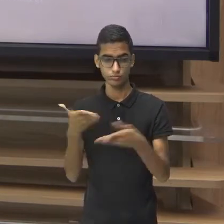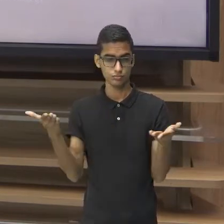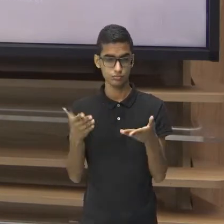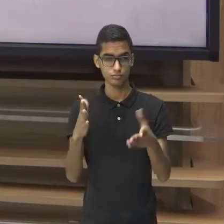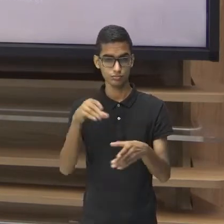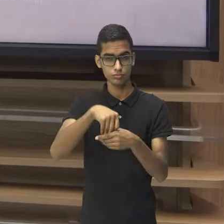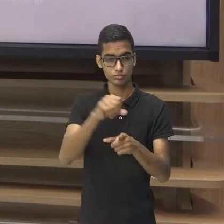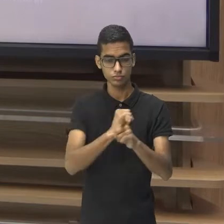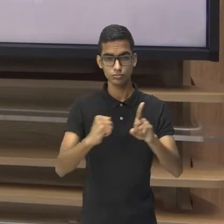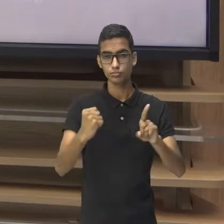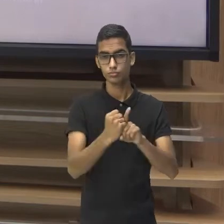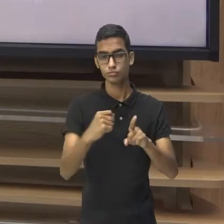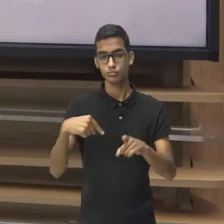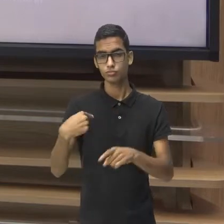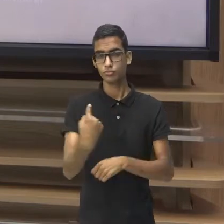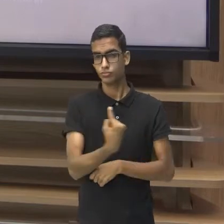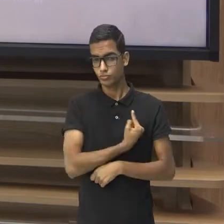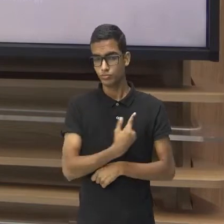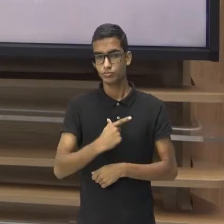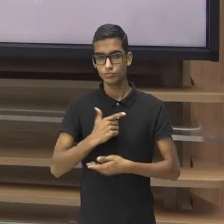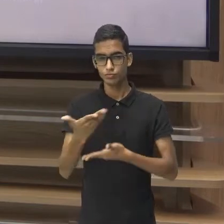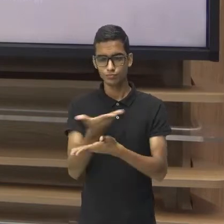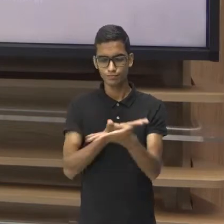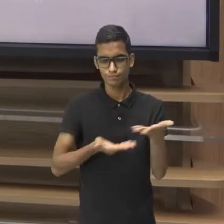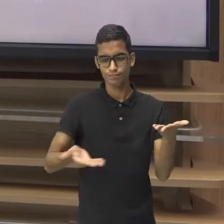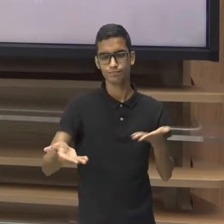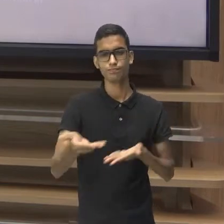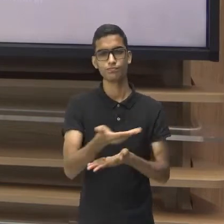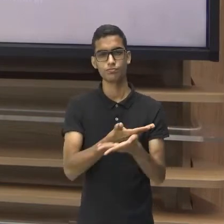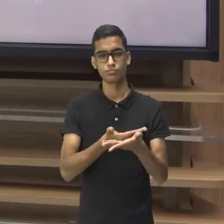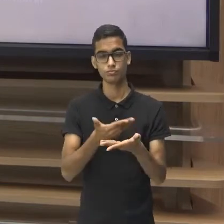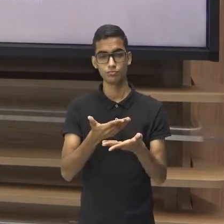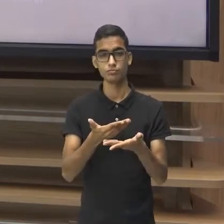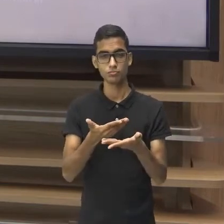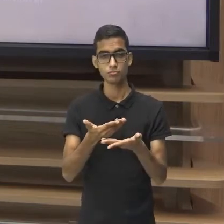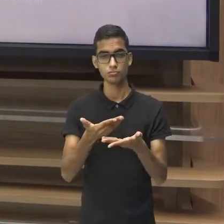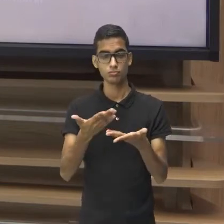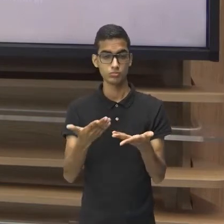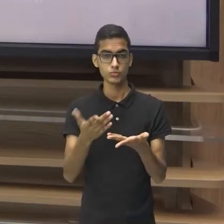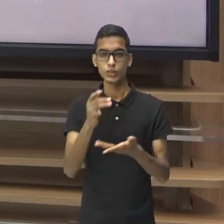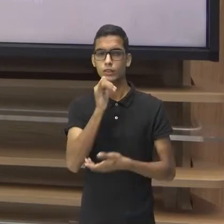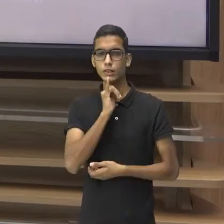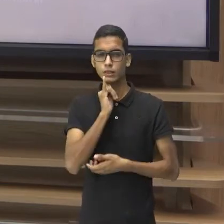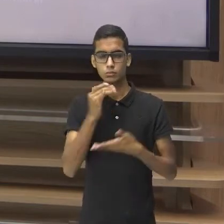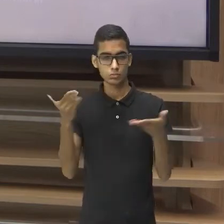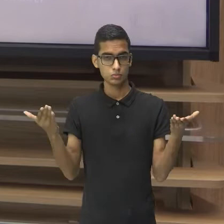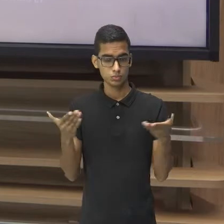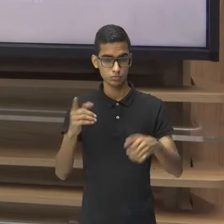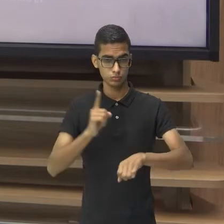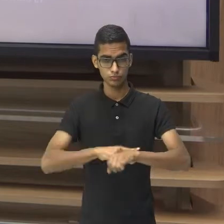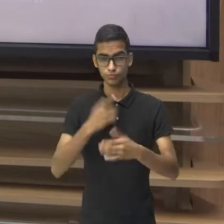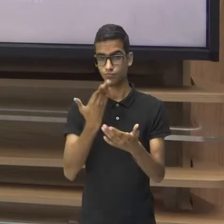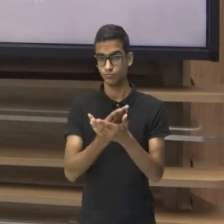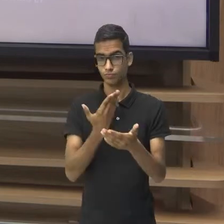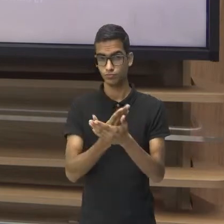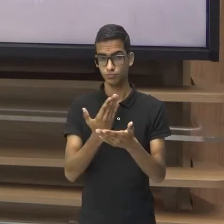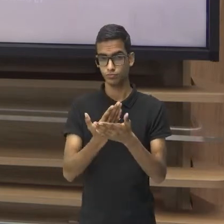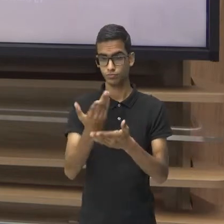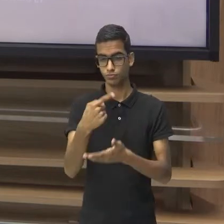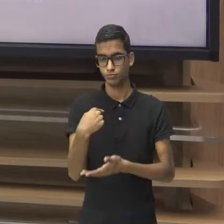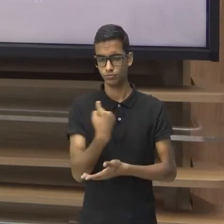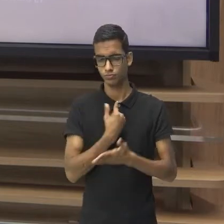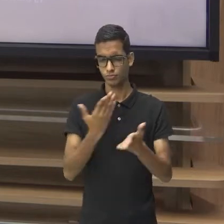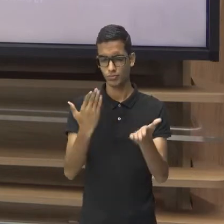estamos todos envolvidos, inclusive neste momento desta nossa aula, em que nós estamos